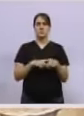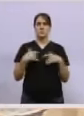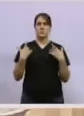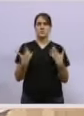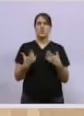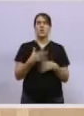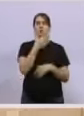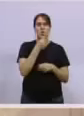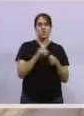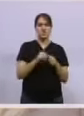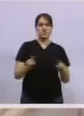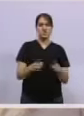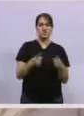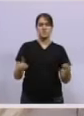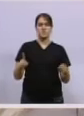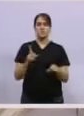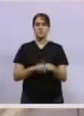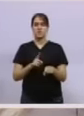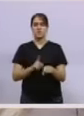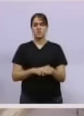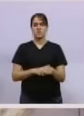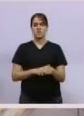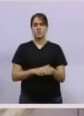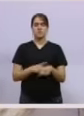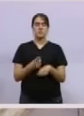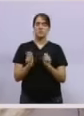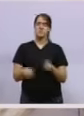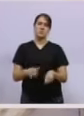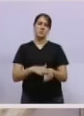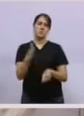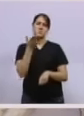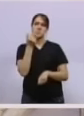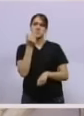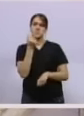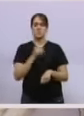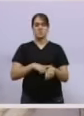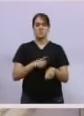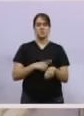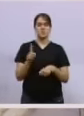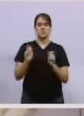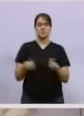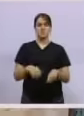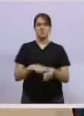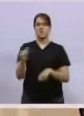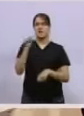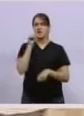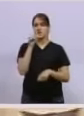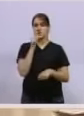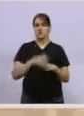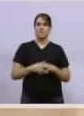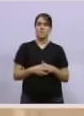Foi no momento em que não tinha mais disposição de comer para matar a fome. Foi no momento que já não tinha mais disposição de beber água para